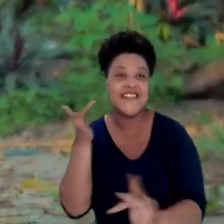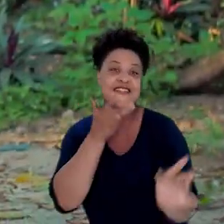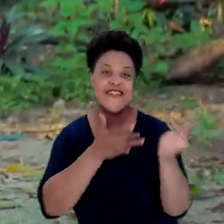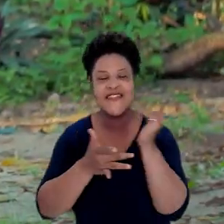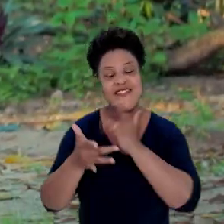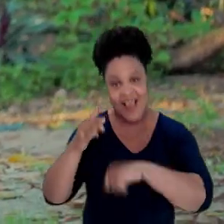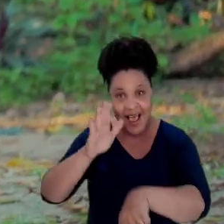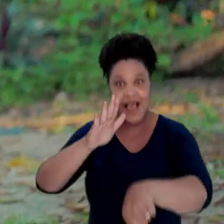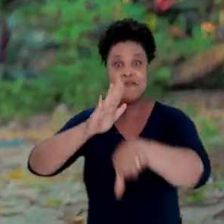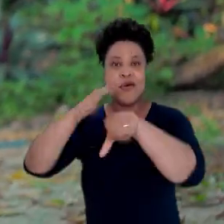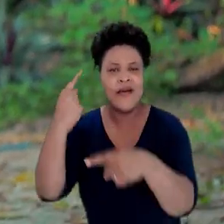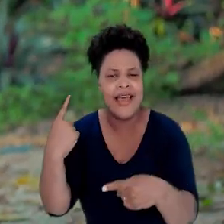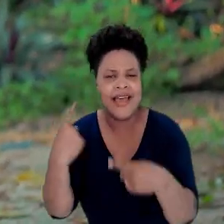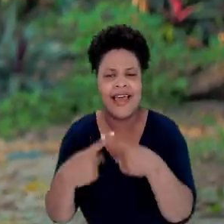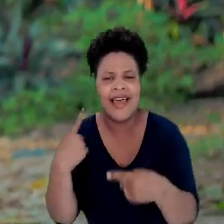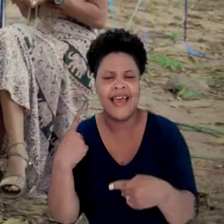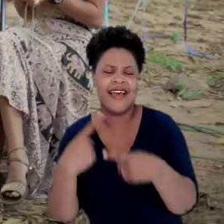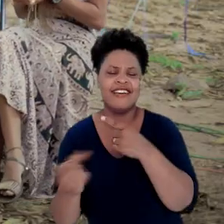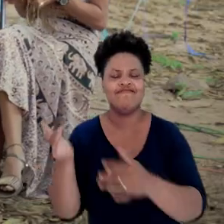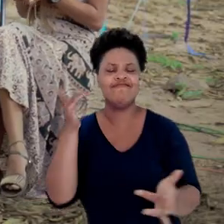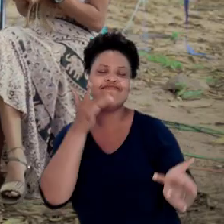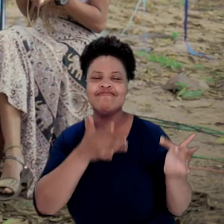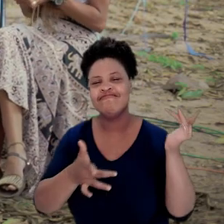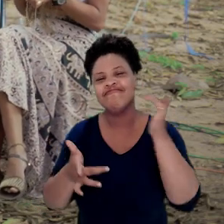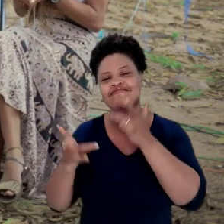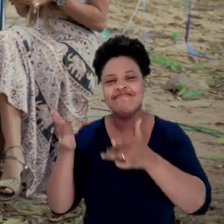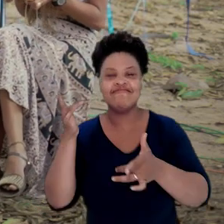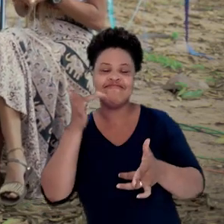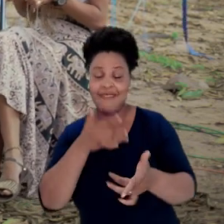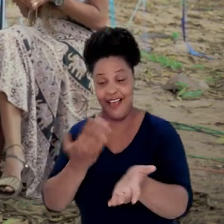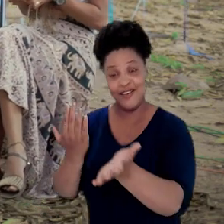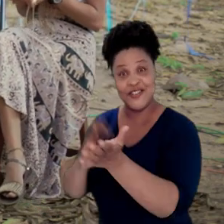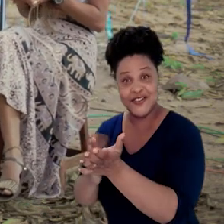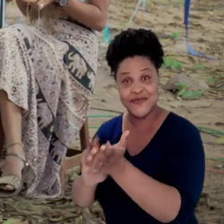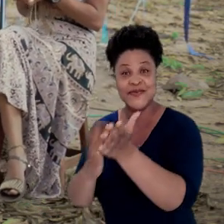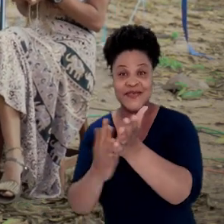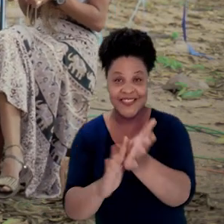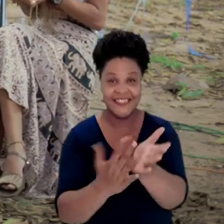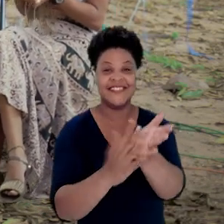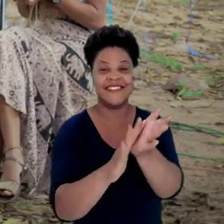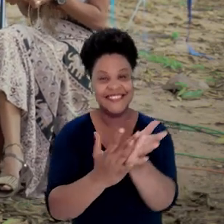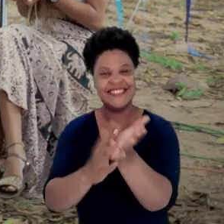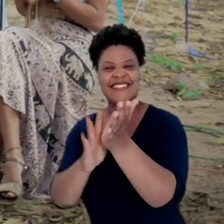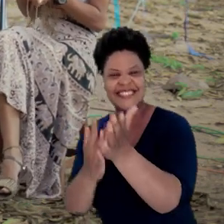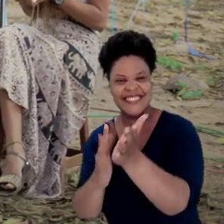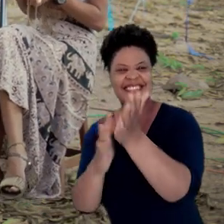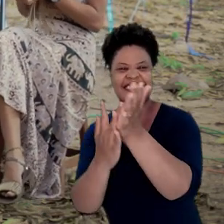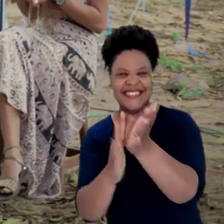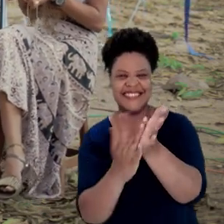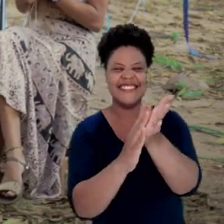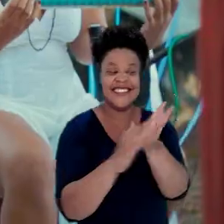gostoso demais, porque é gostoso demais, porque é gostoso demais, porque é